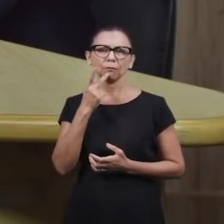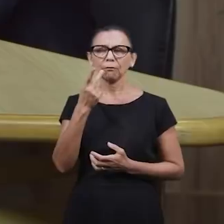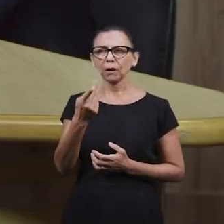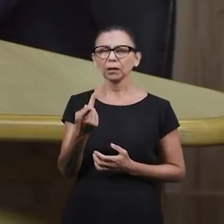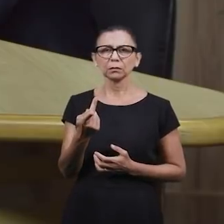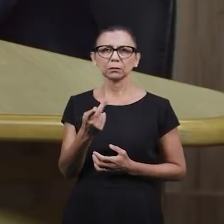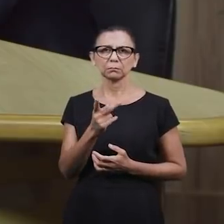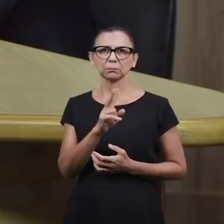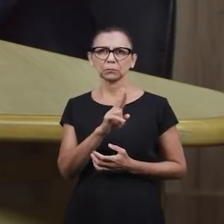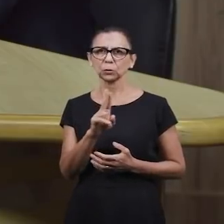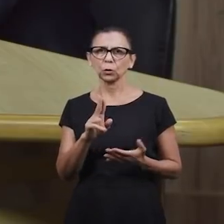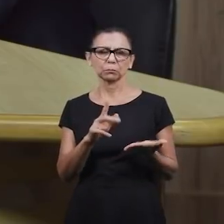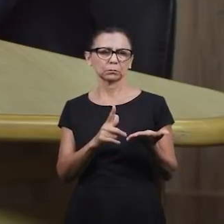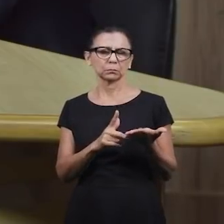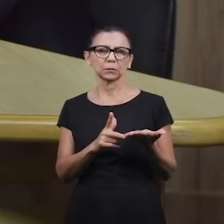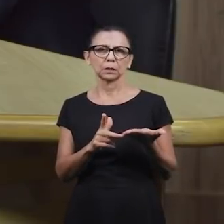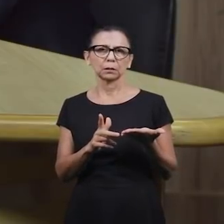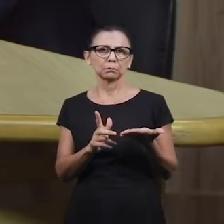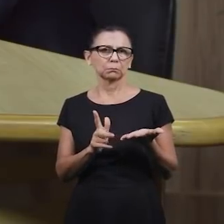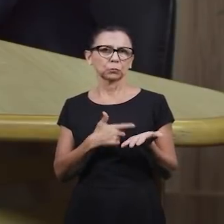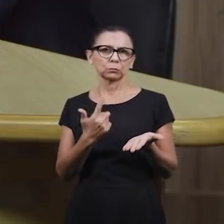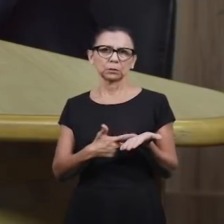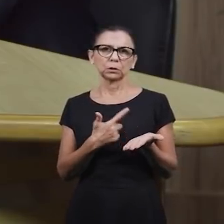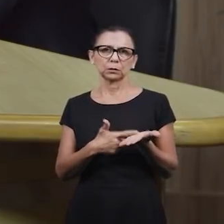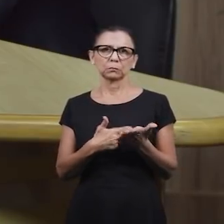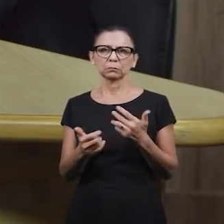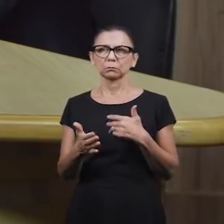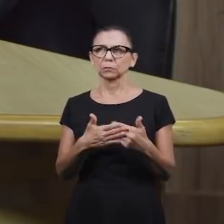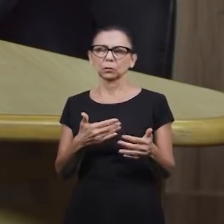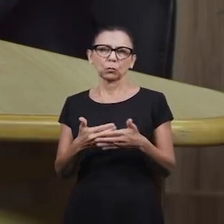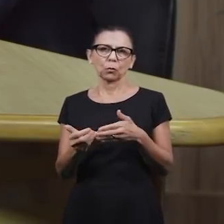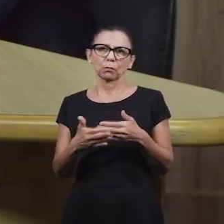livro, um livro qualquer, um livro do cotidiano, seja ele